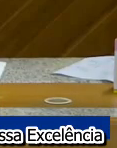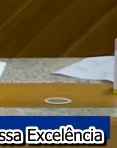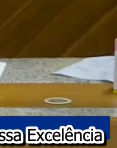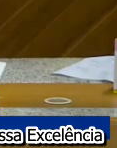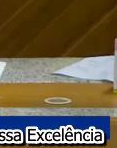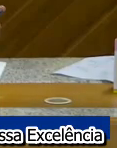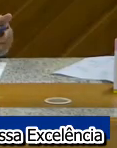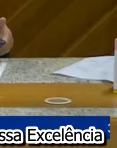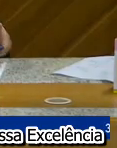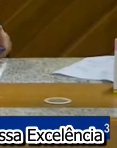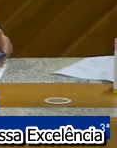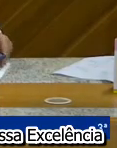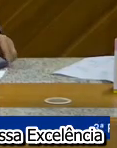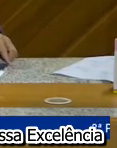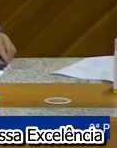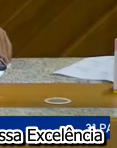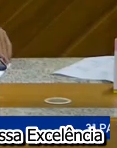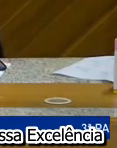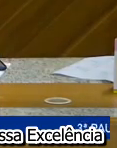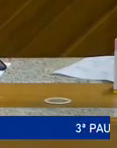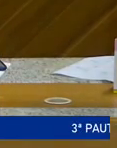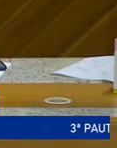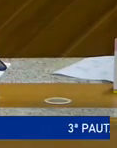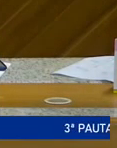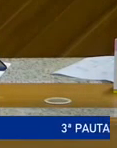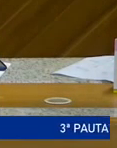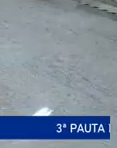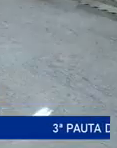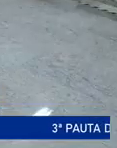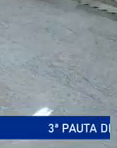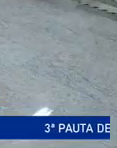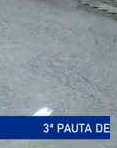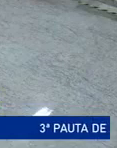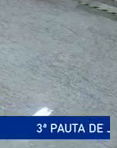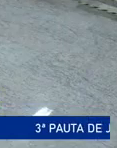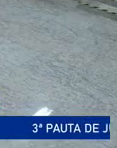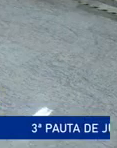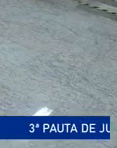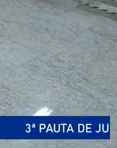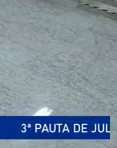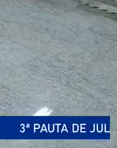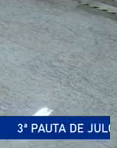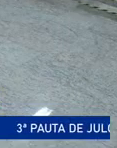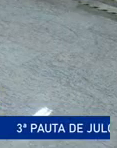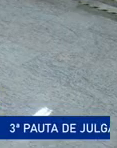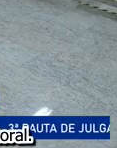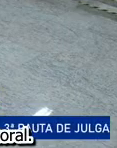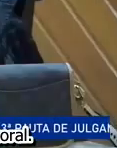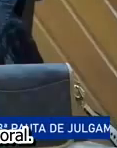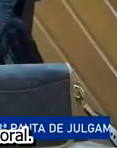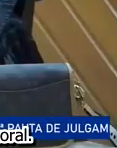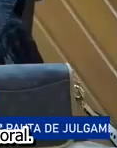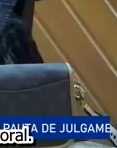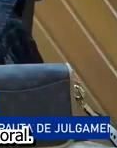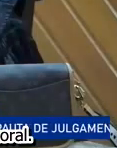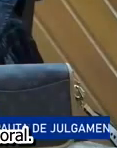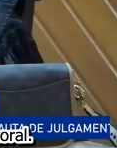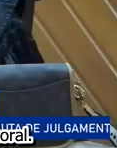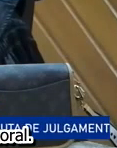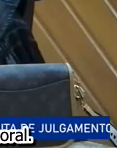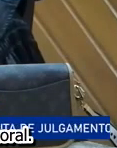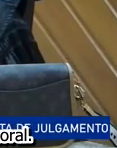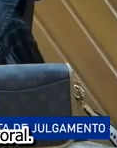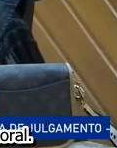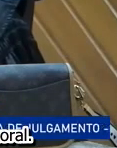Rego e embargado Ministério Público Eleitoral. A Excelência está com a palavra. Obrigada, Imagem para o presidente. plenário. Eminentes pares,